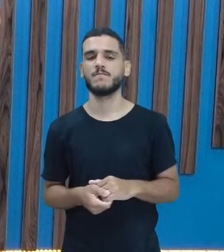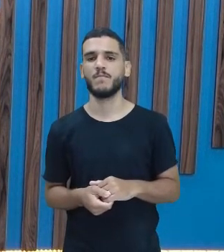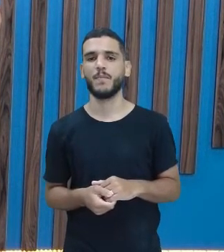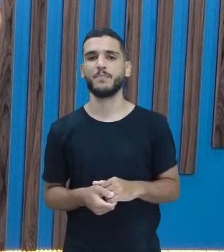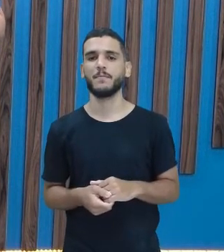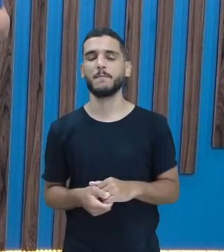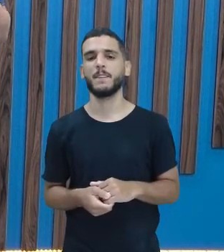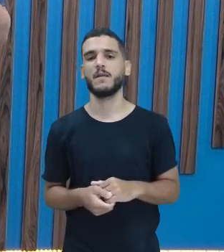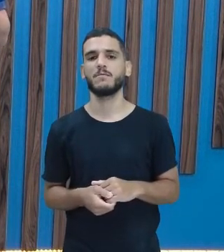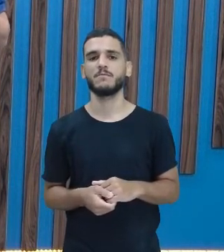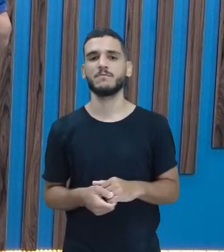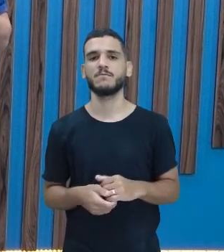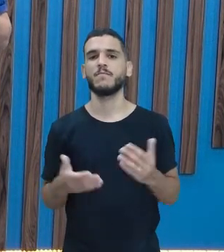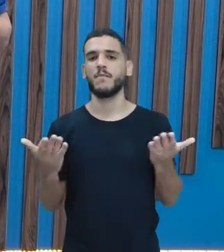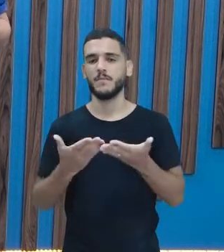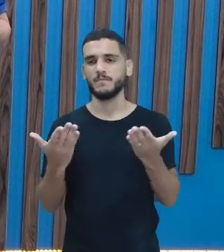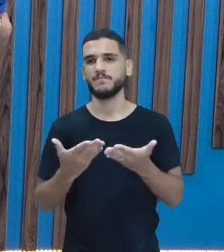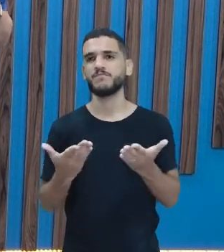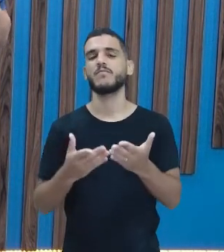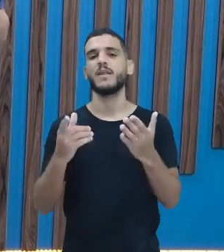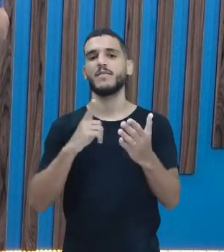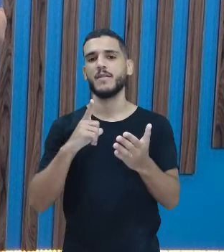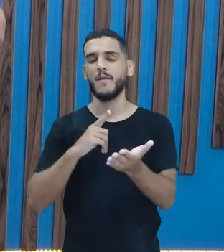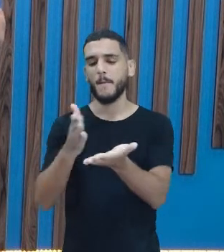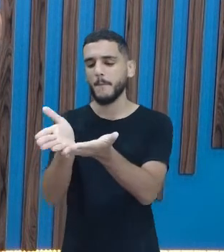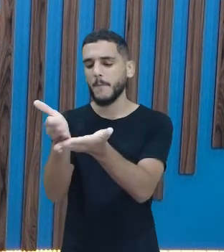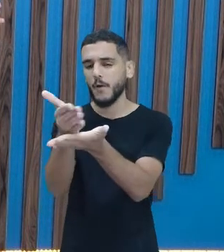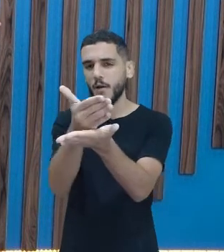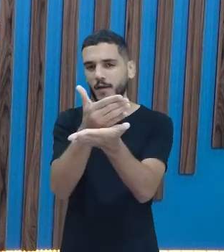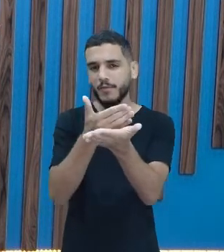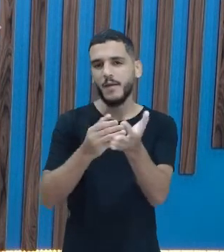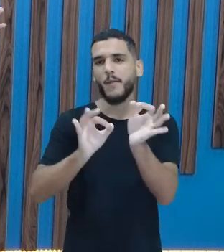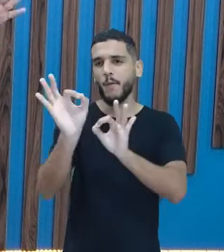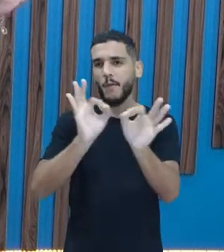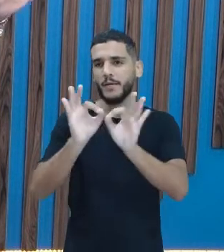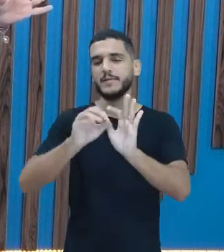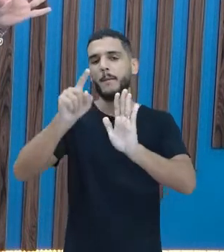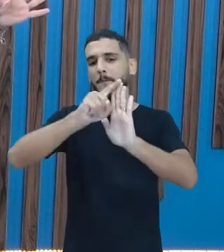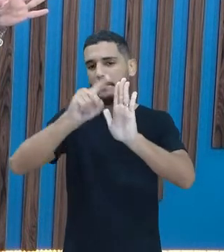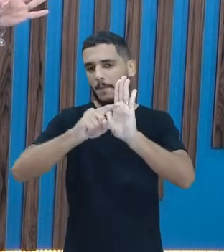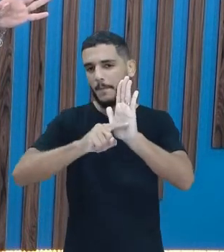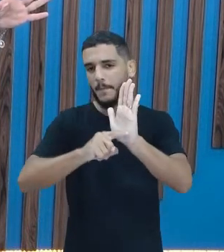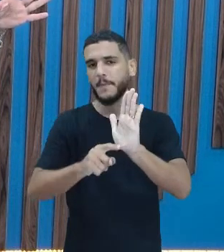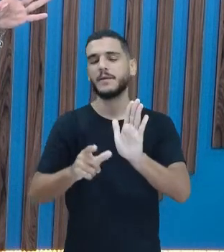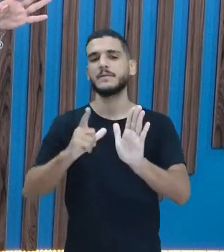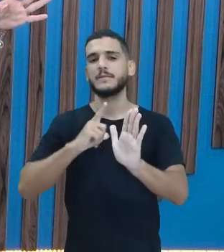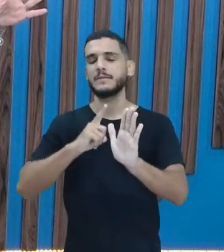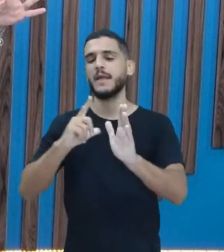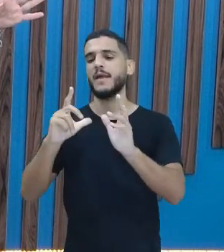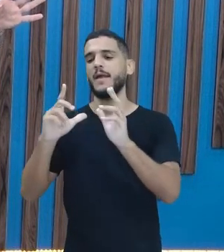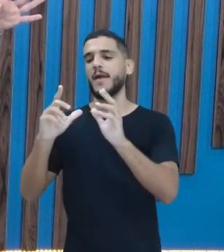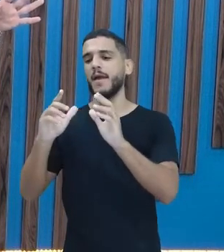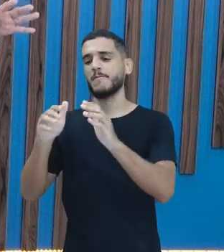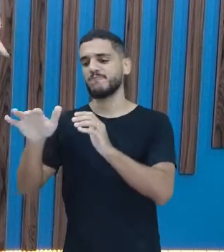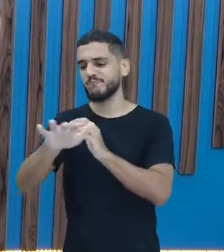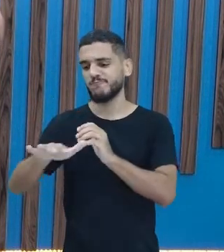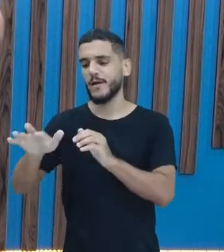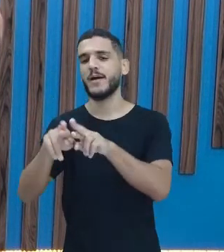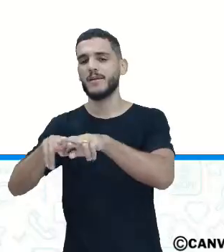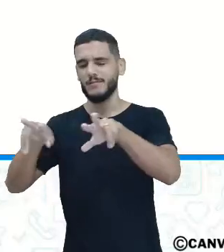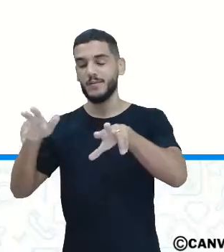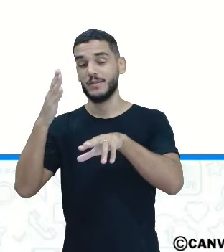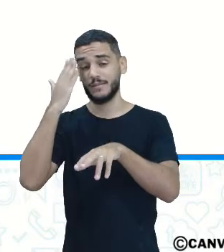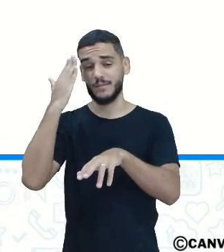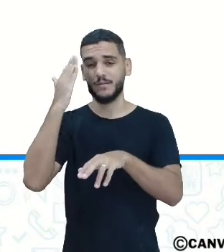fazer na aula de hoje? Coletar e classificar dados identificando diferentes categorias. Vai ser o nosso foco da aula de hoje, ok? Então, a